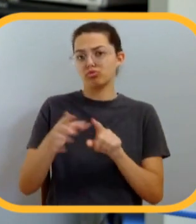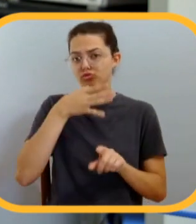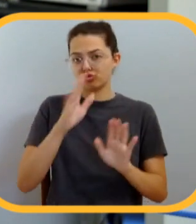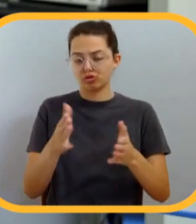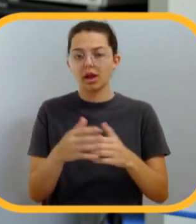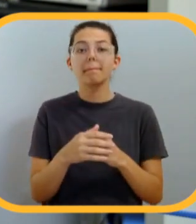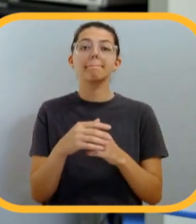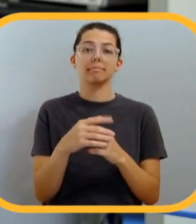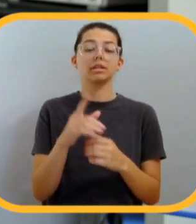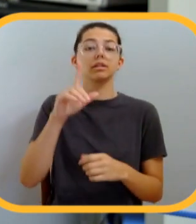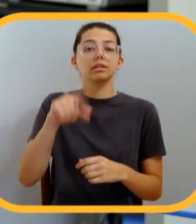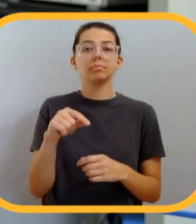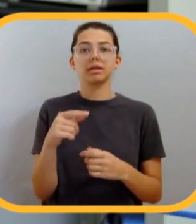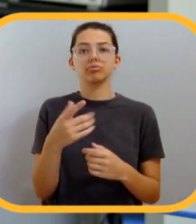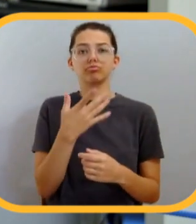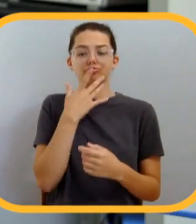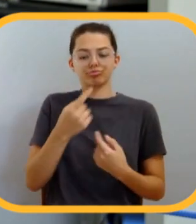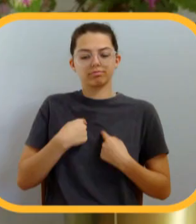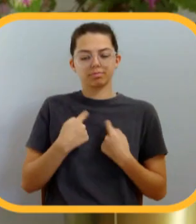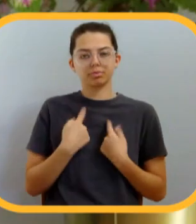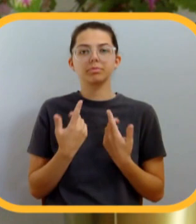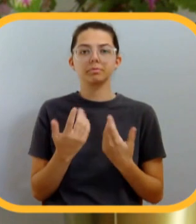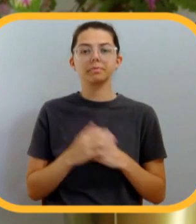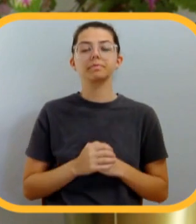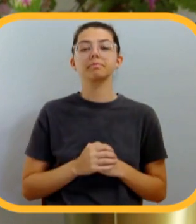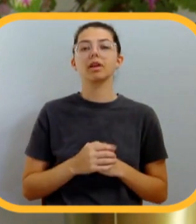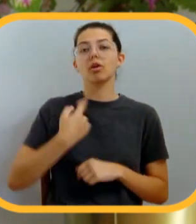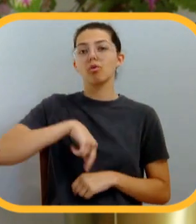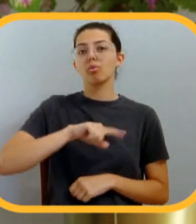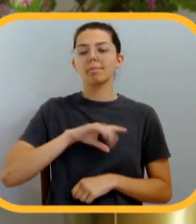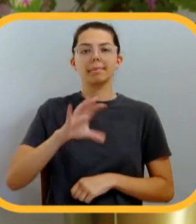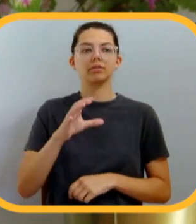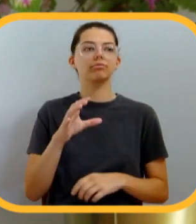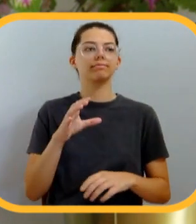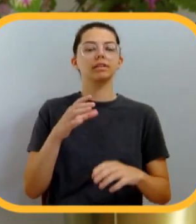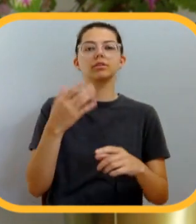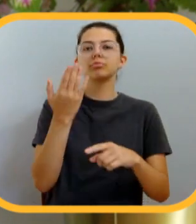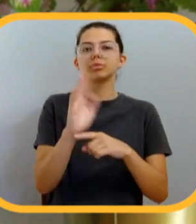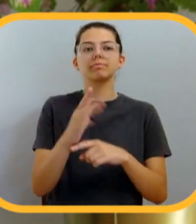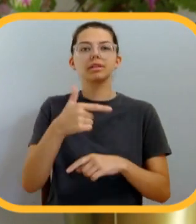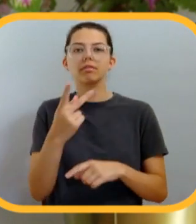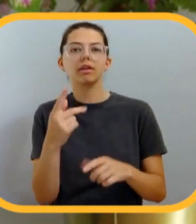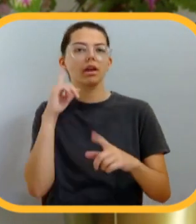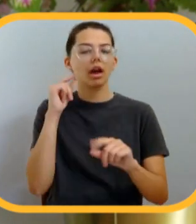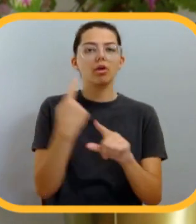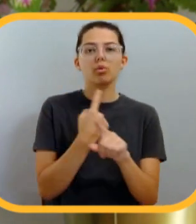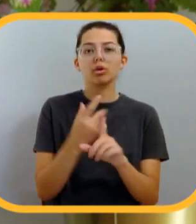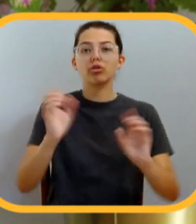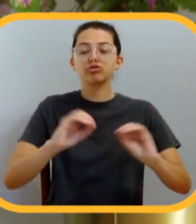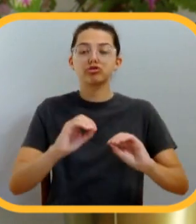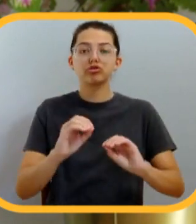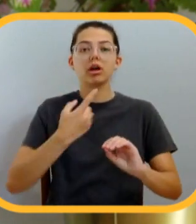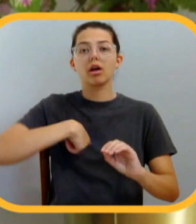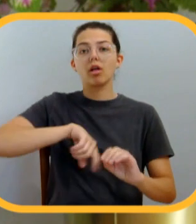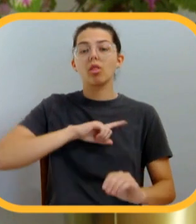nós já referimos, incluindo o próprio espaço individual. Se nós, enquanto país, se não tivéssemos meios de comunicação social, que decisões é que